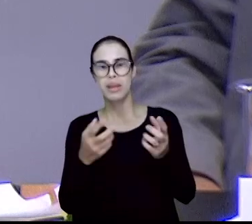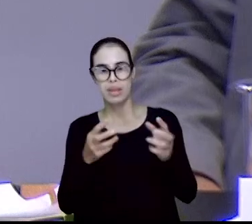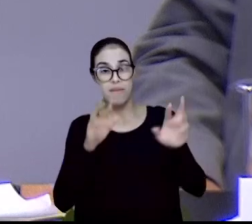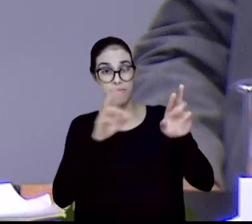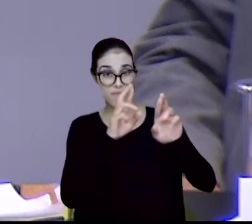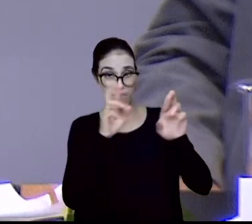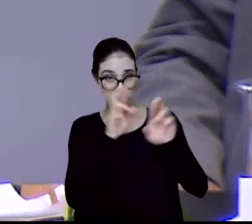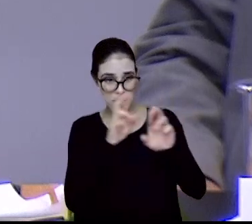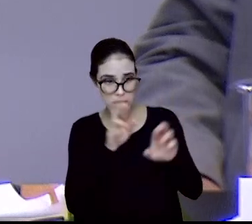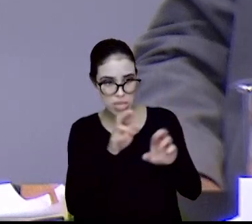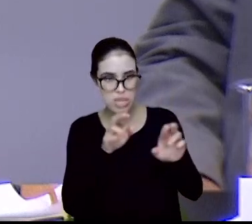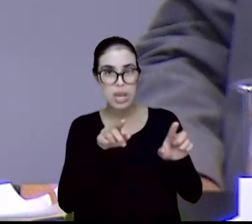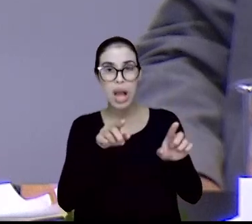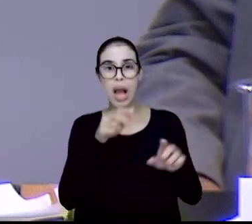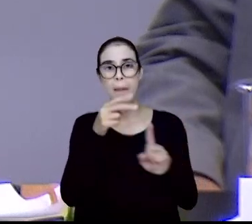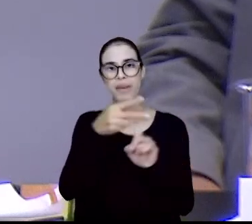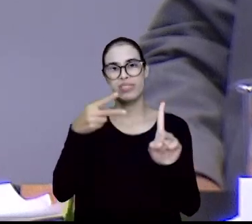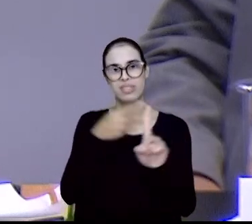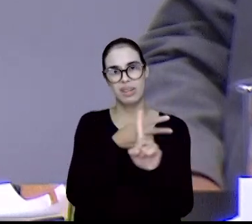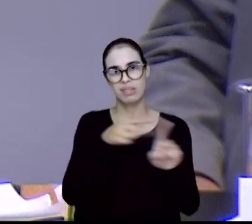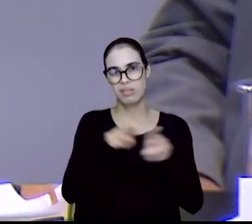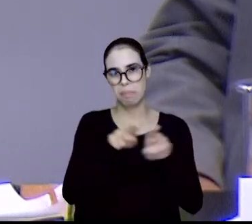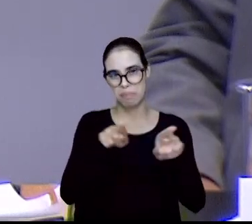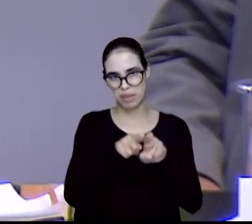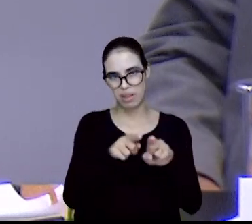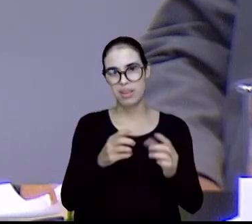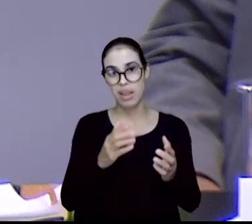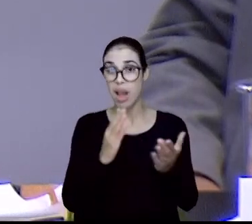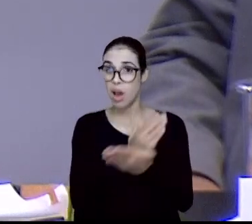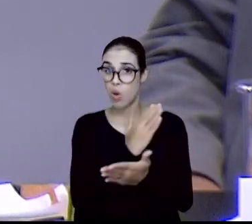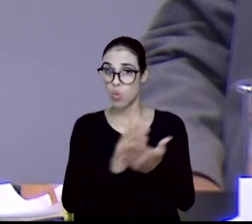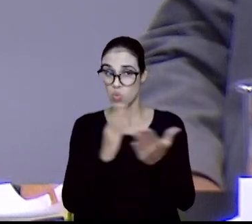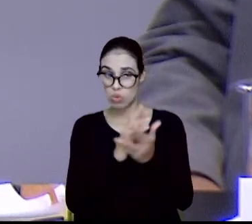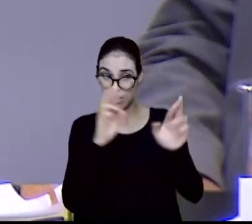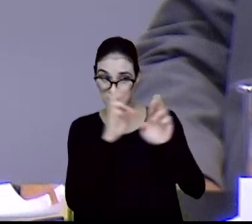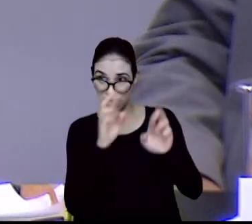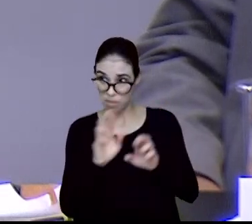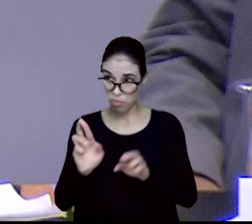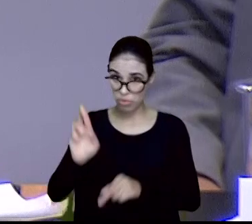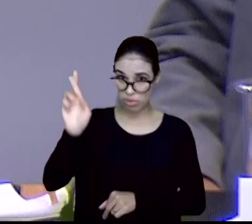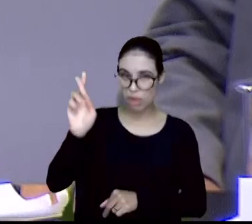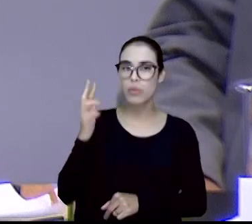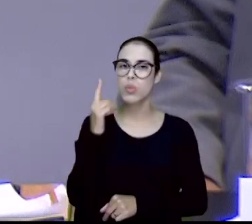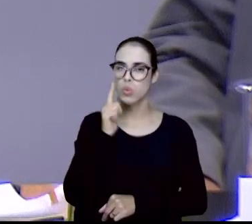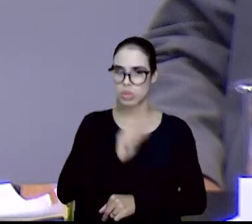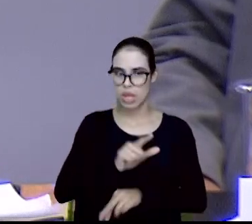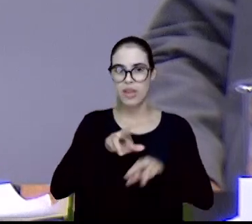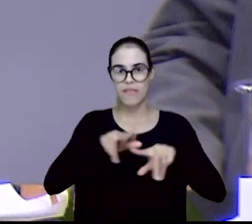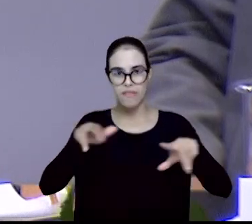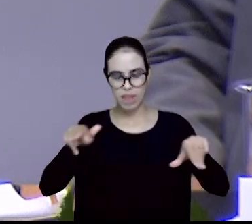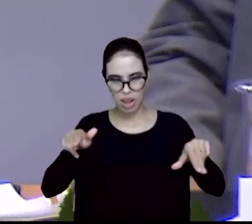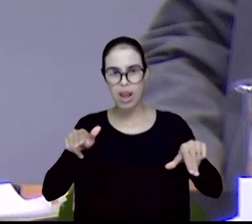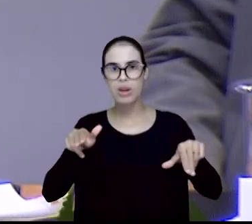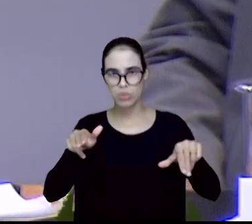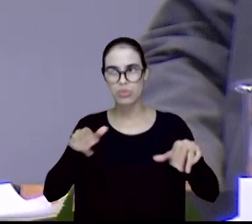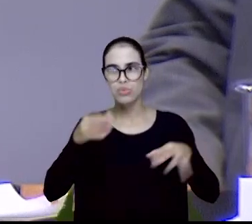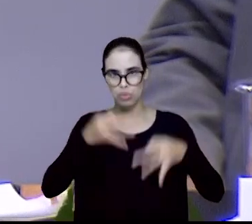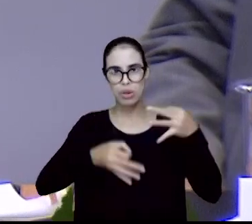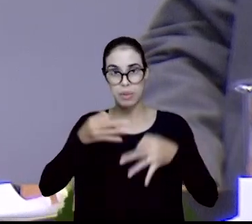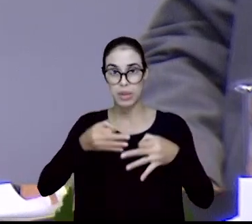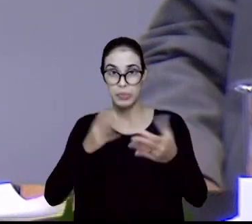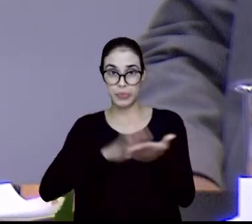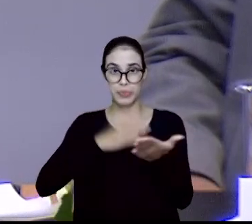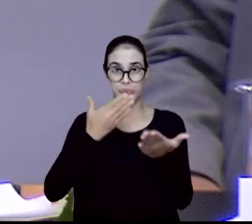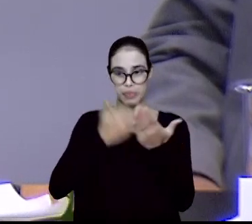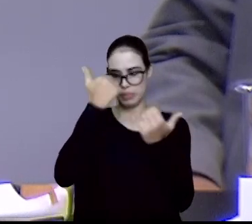nas ações previdenciárias. Nas execuções fiscais, nós conseguimos resultados maravilhosos só em São Paulo,